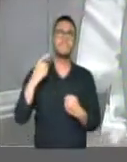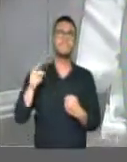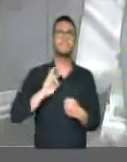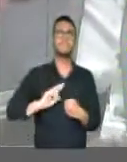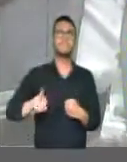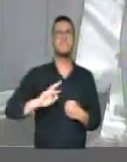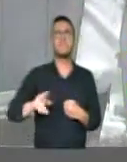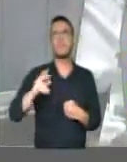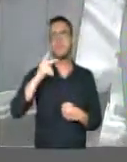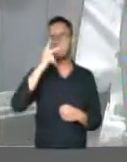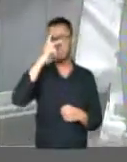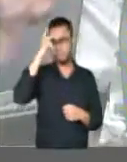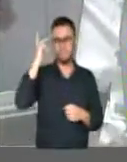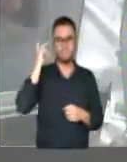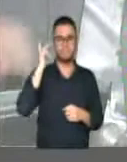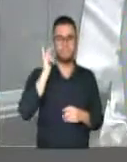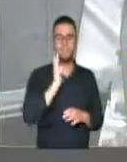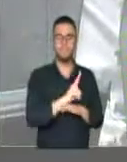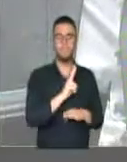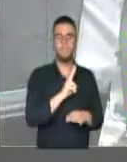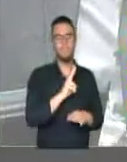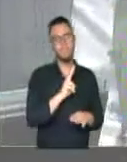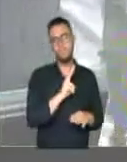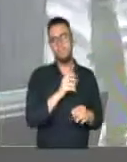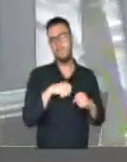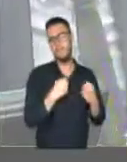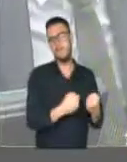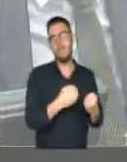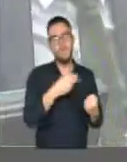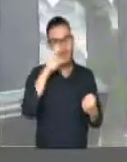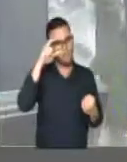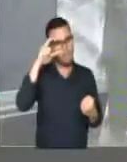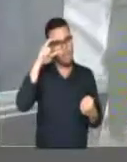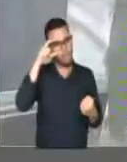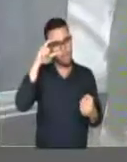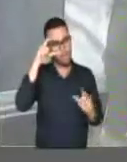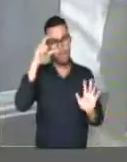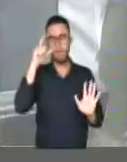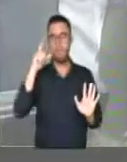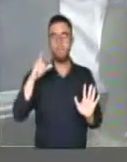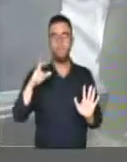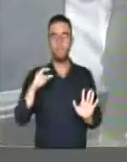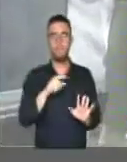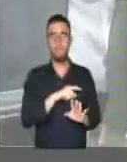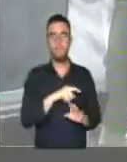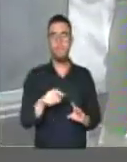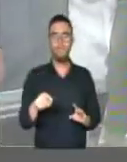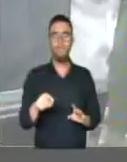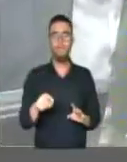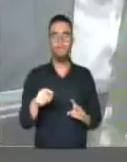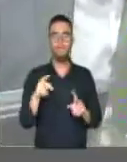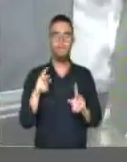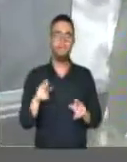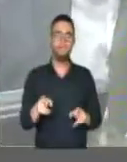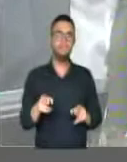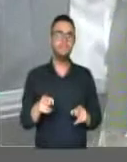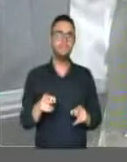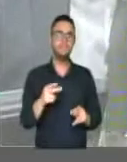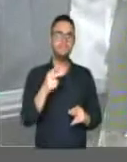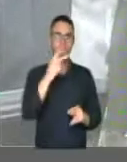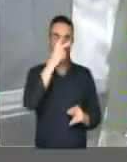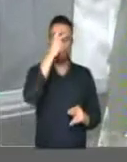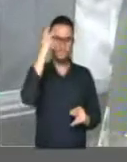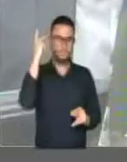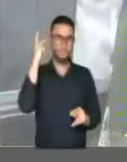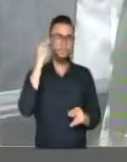que defendeu Cunha até a 1/10 hora. Foram falas de aqueles que são